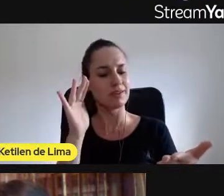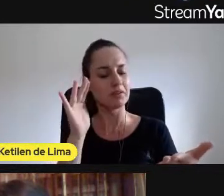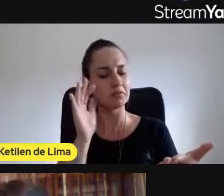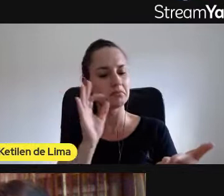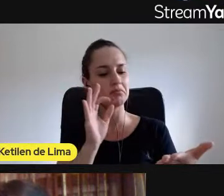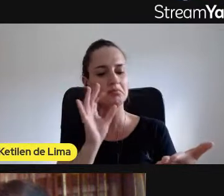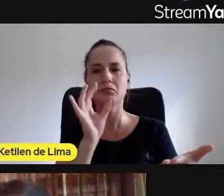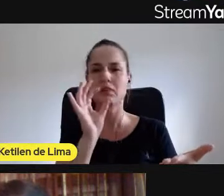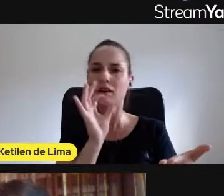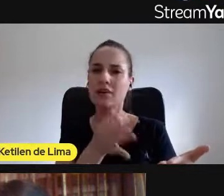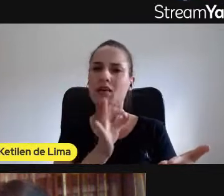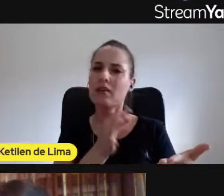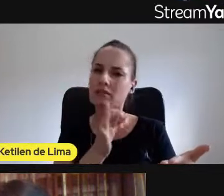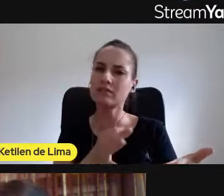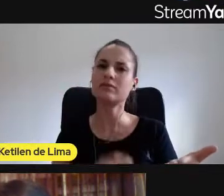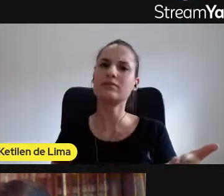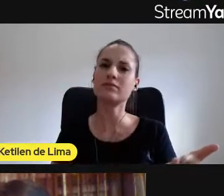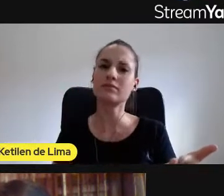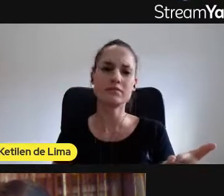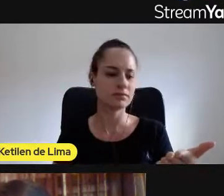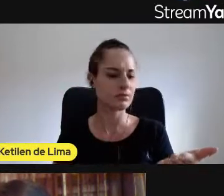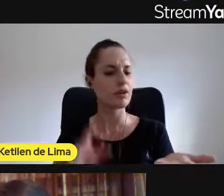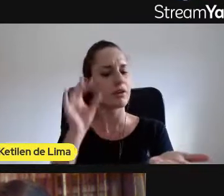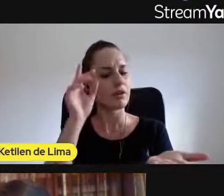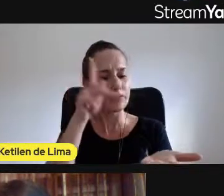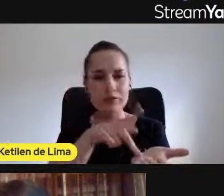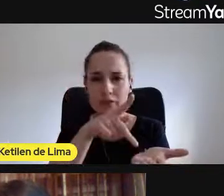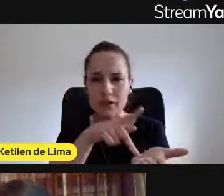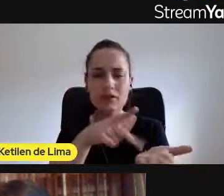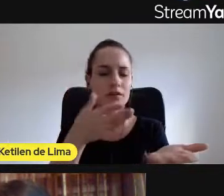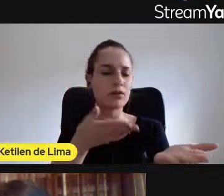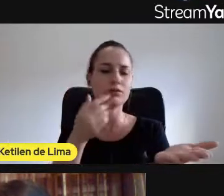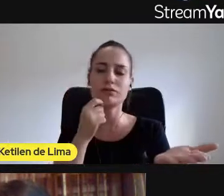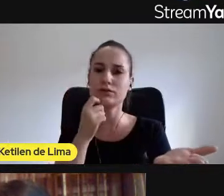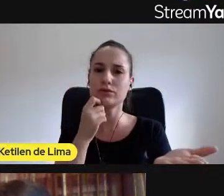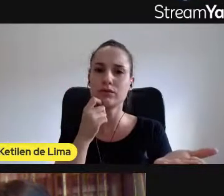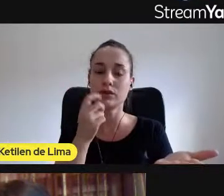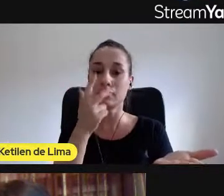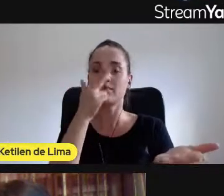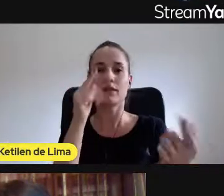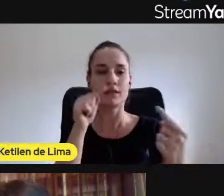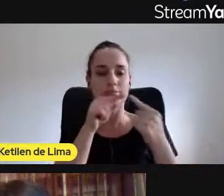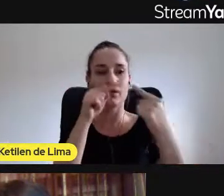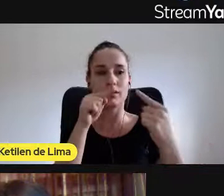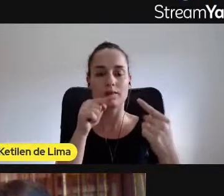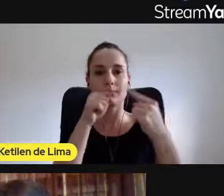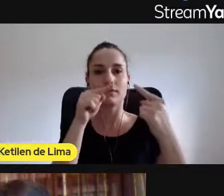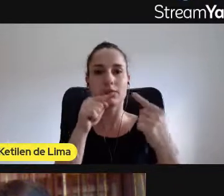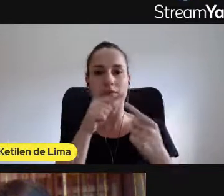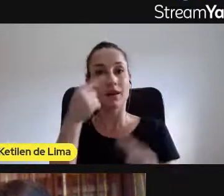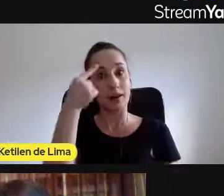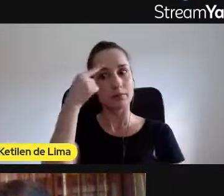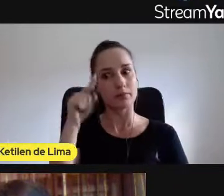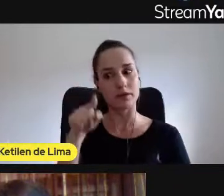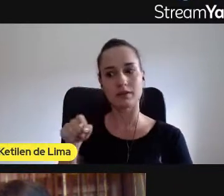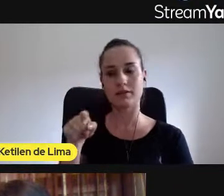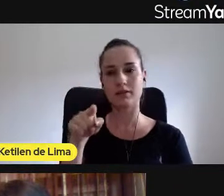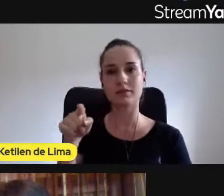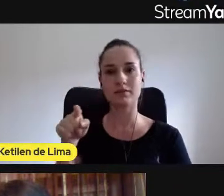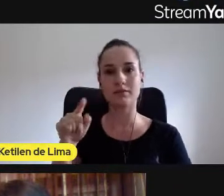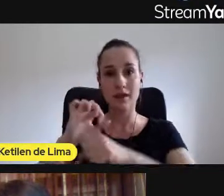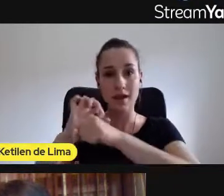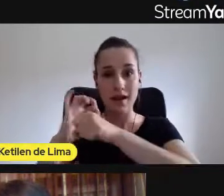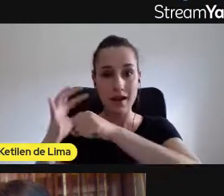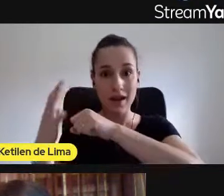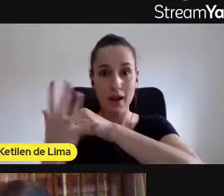isso também, né? E um dos temas que mais me chamou a atenção, pensando nessa questão da pandemia, foi o isolamento social,